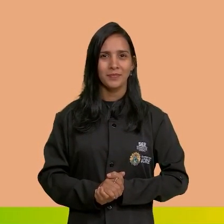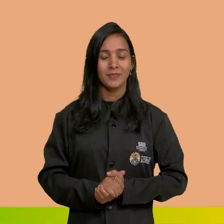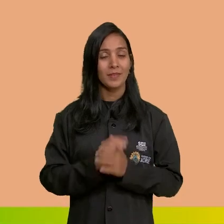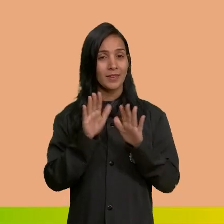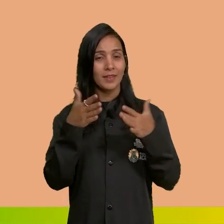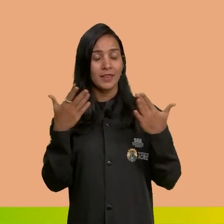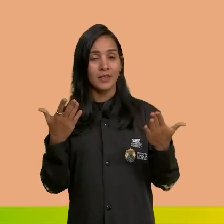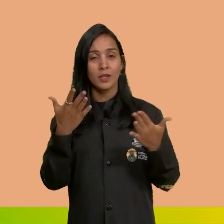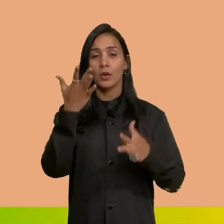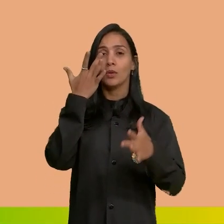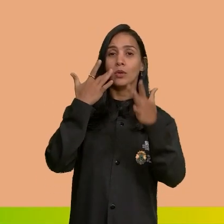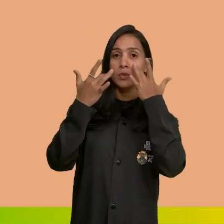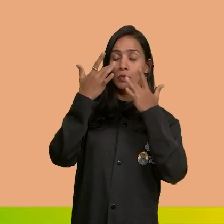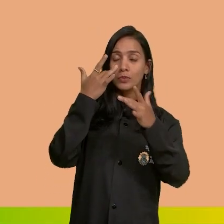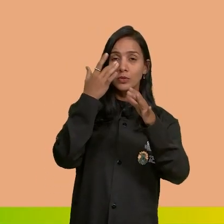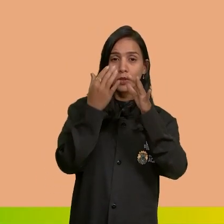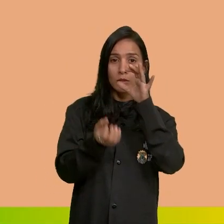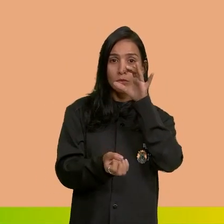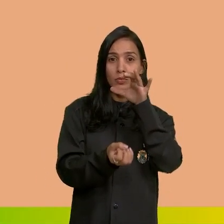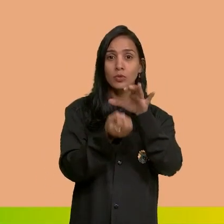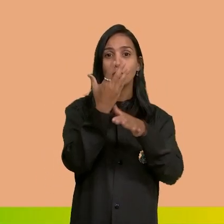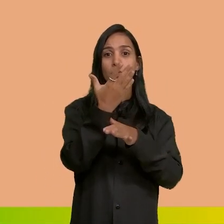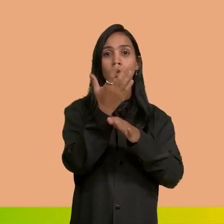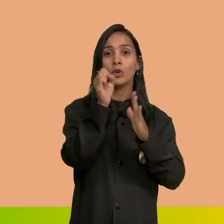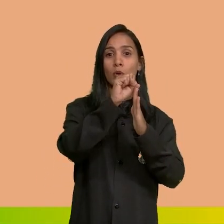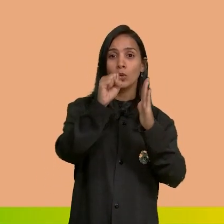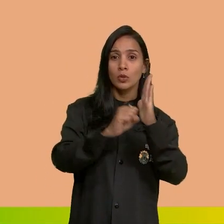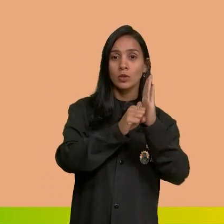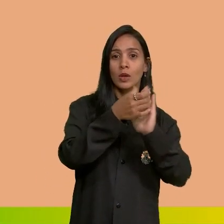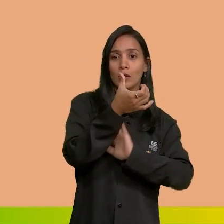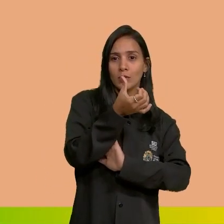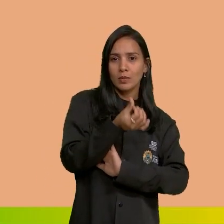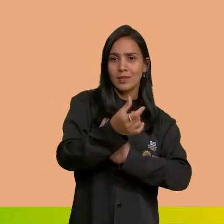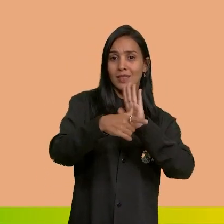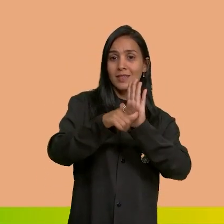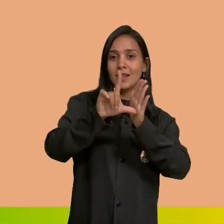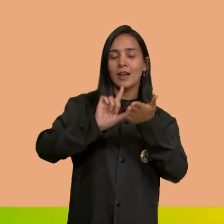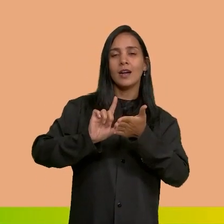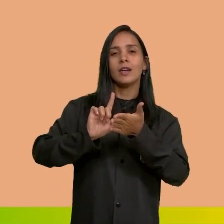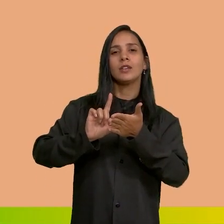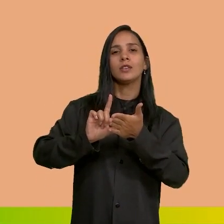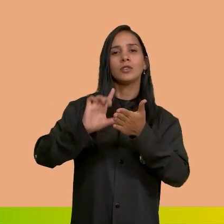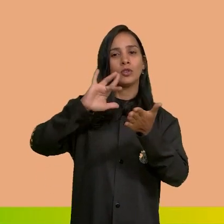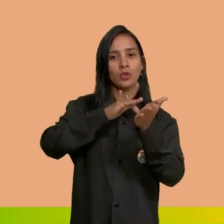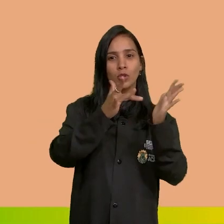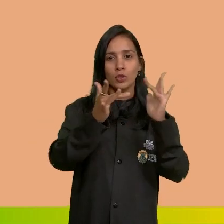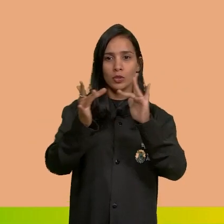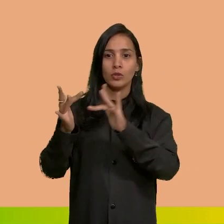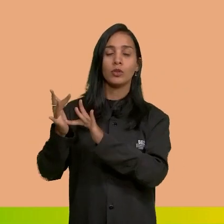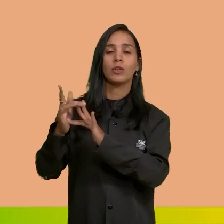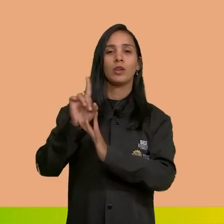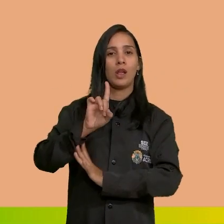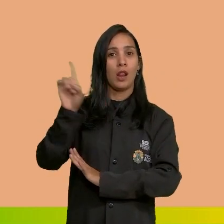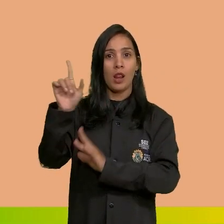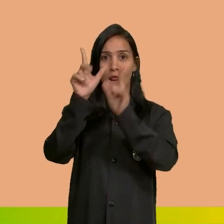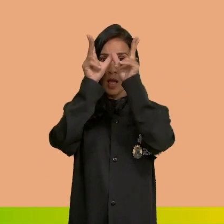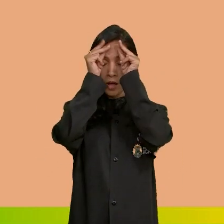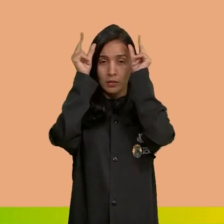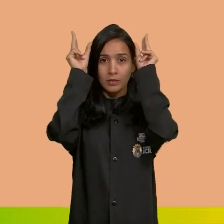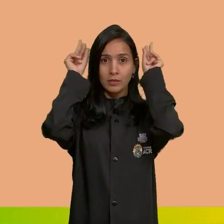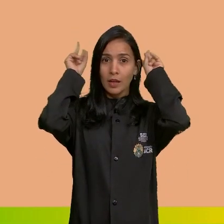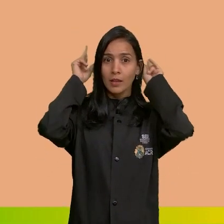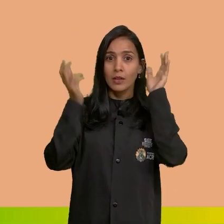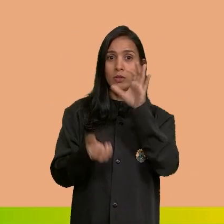Então, o teatro teve sua origem no século VI a.C., na Grécia, surgindo